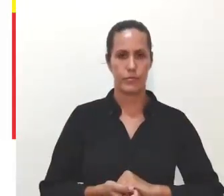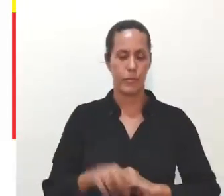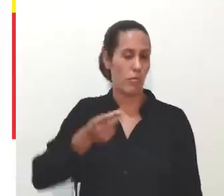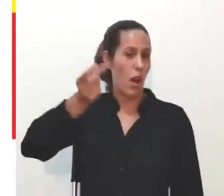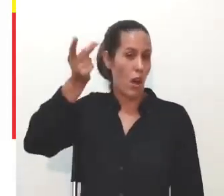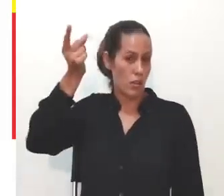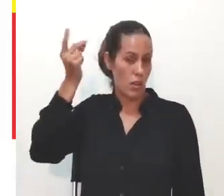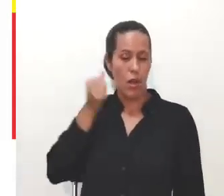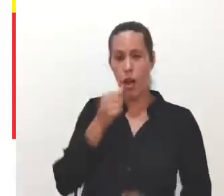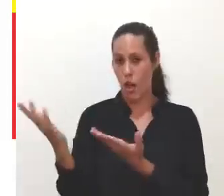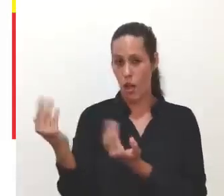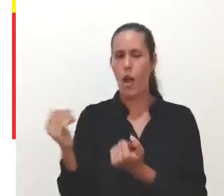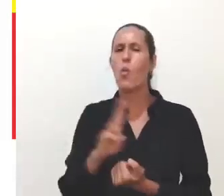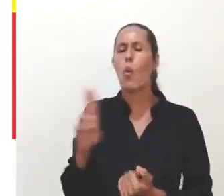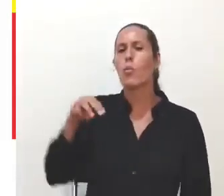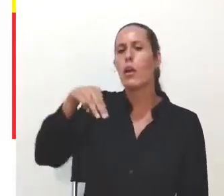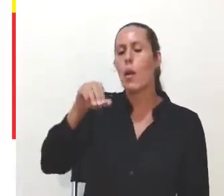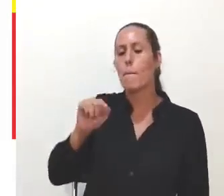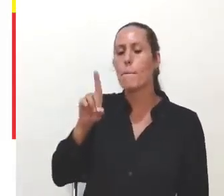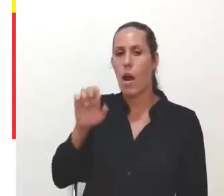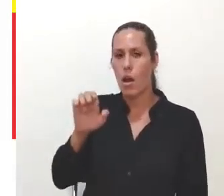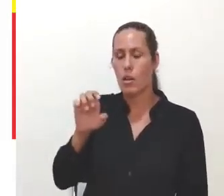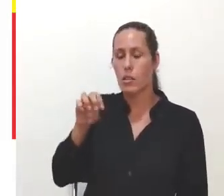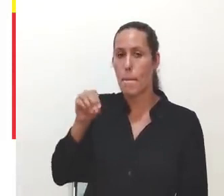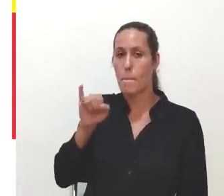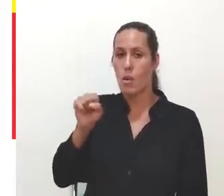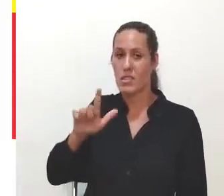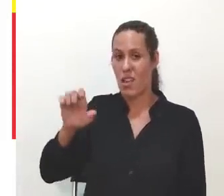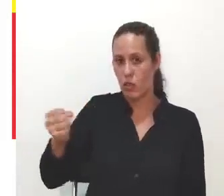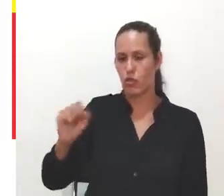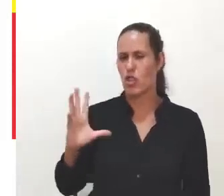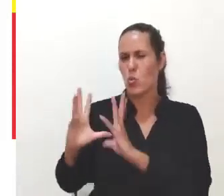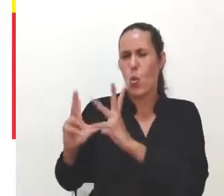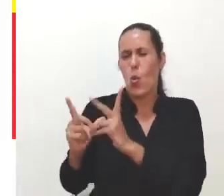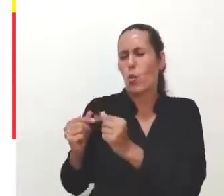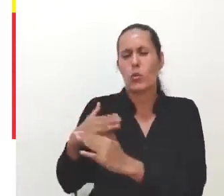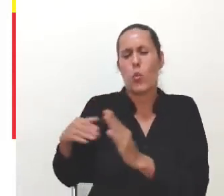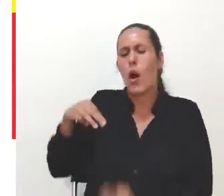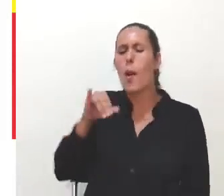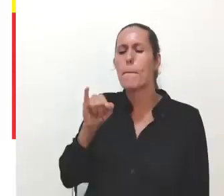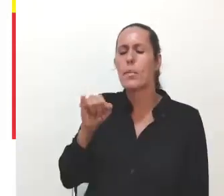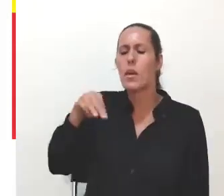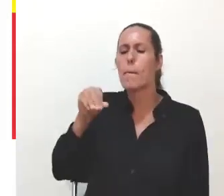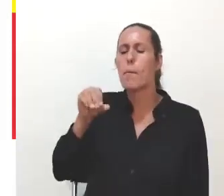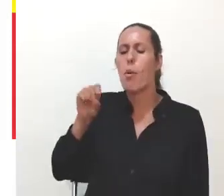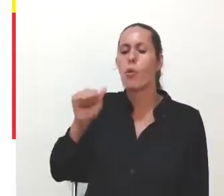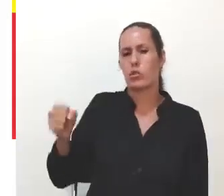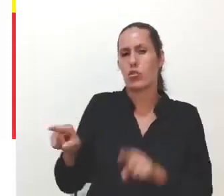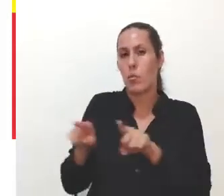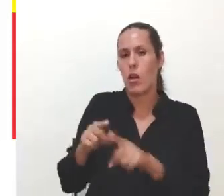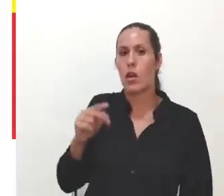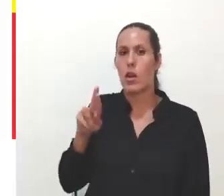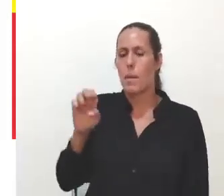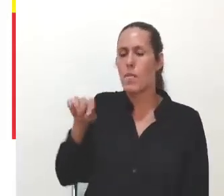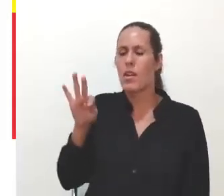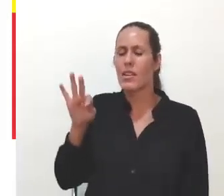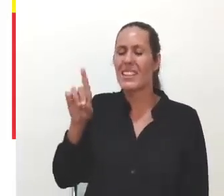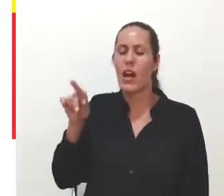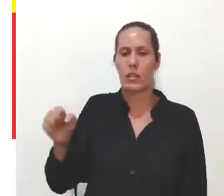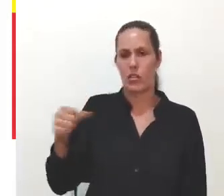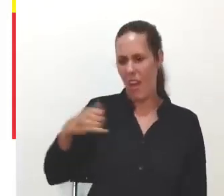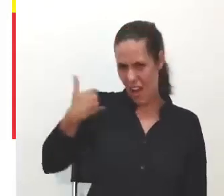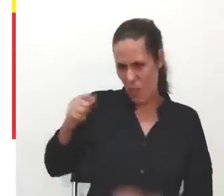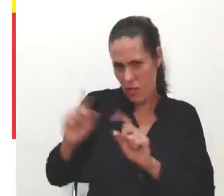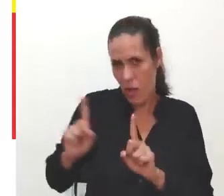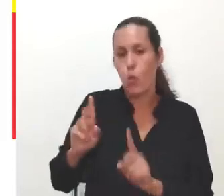Antigamente, as moças chamavam-se mademoiselle e eram todas mimosas e muito prendadas. Não faziam anos, completavam